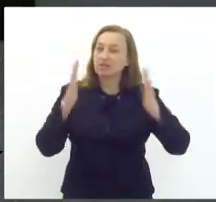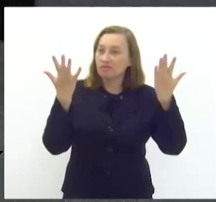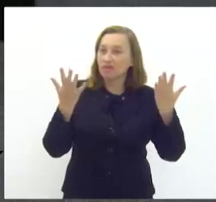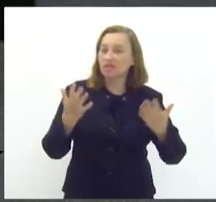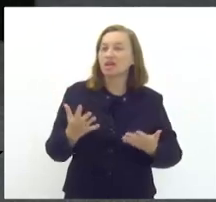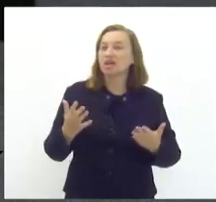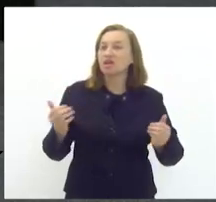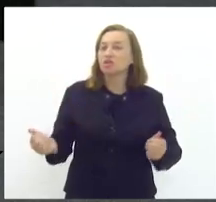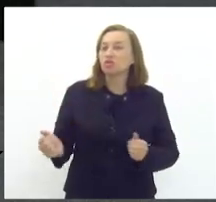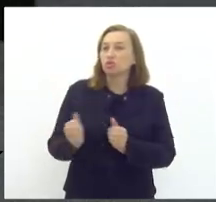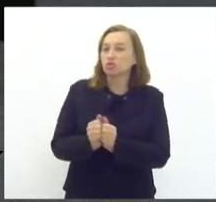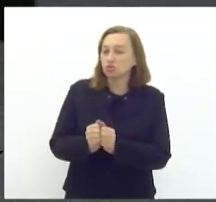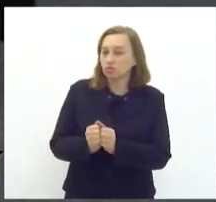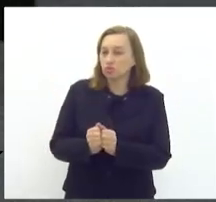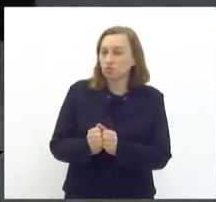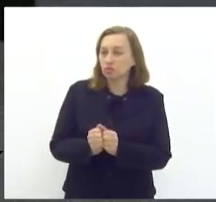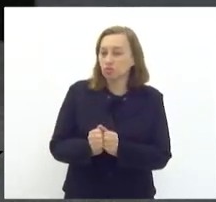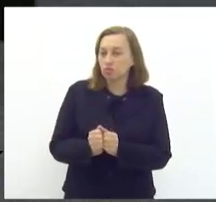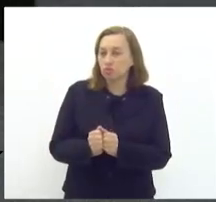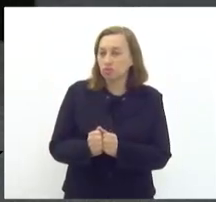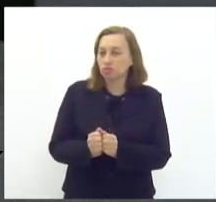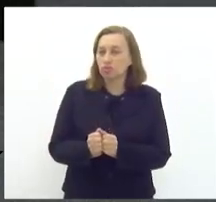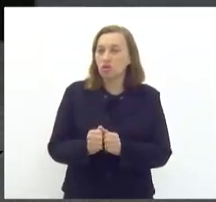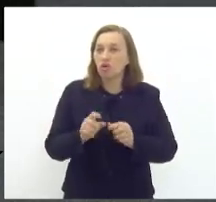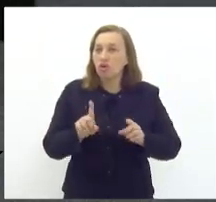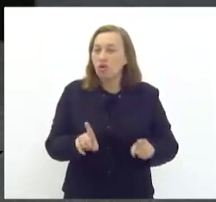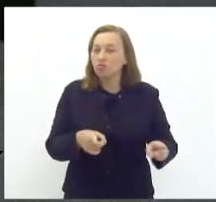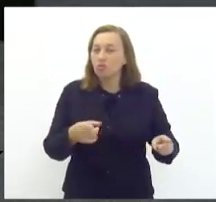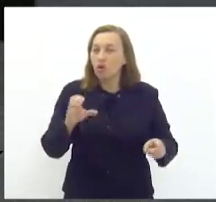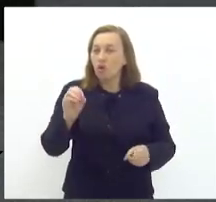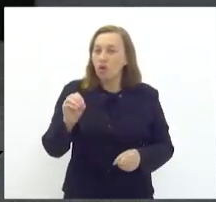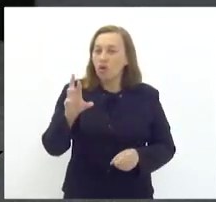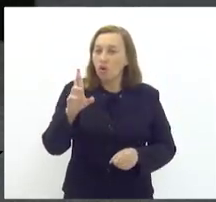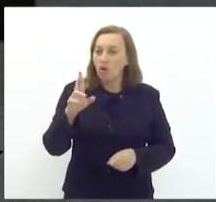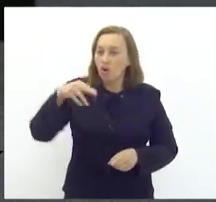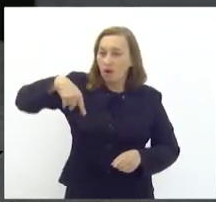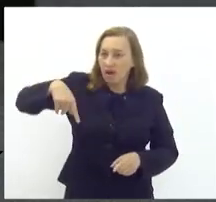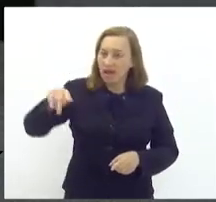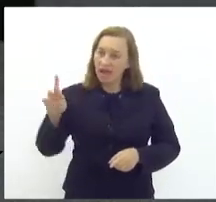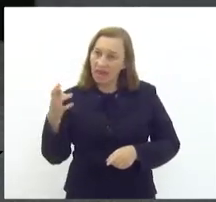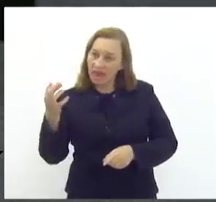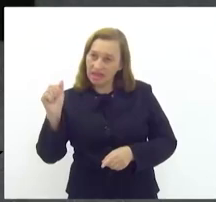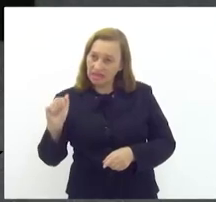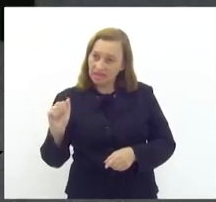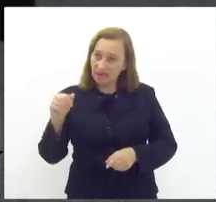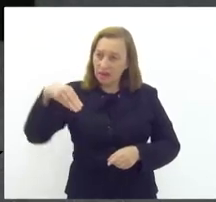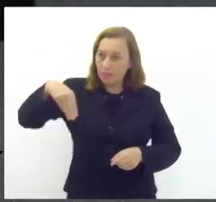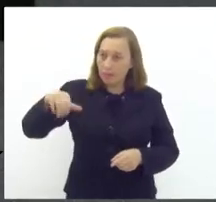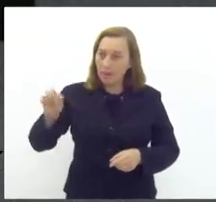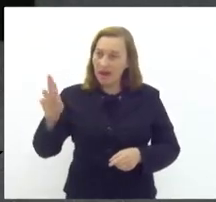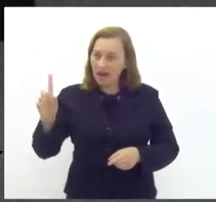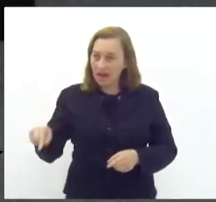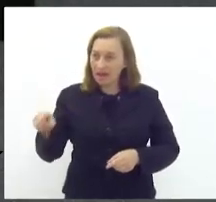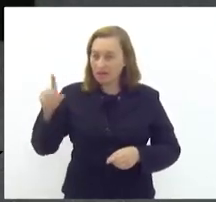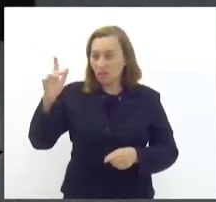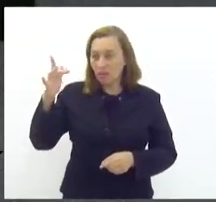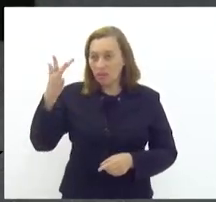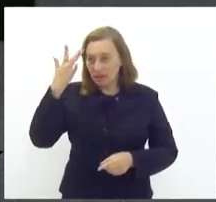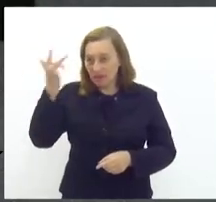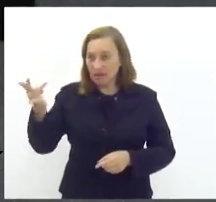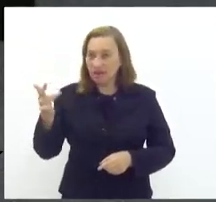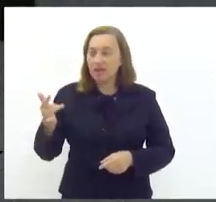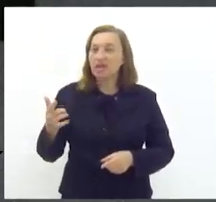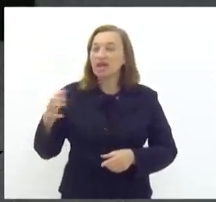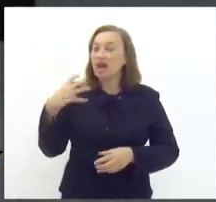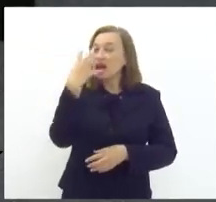de cordas da orquestra Maré Do amanhã e ela cantou uma música em homenagem a